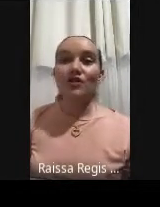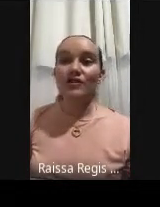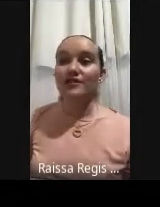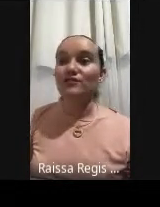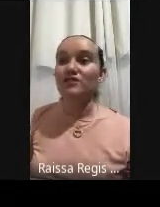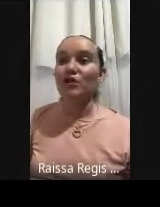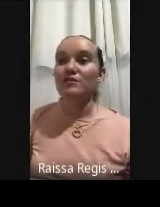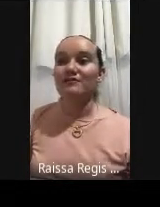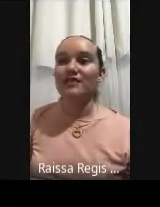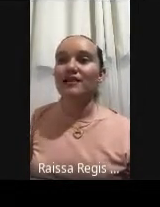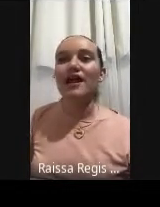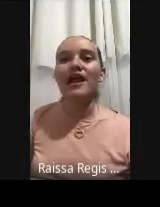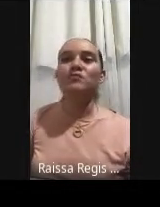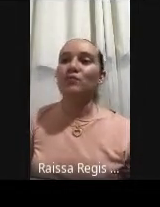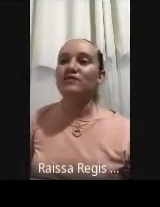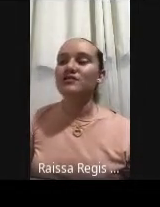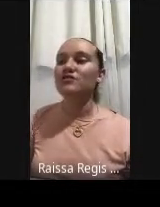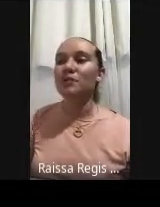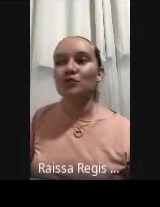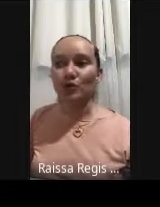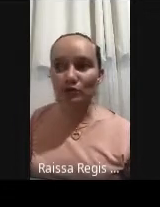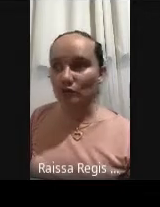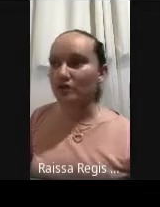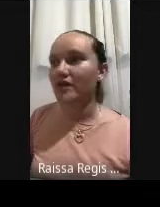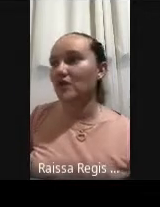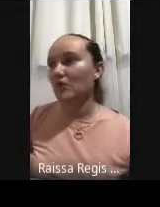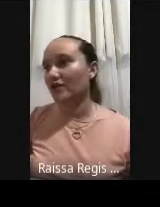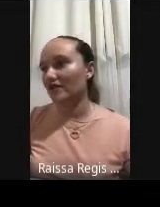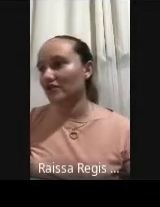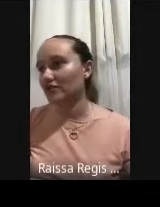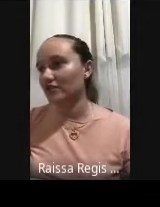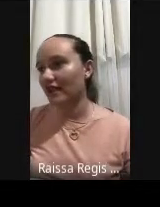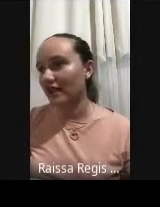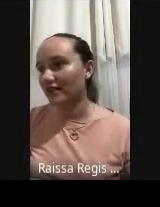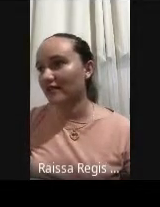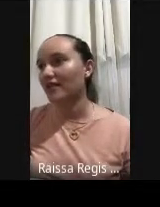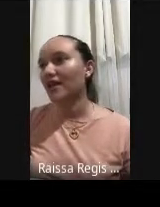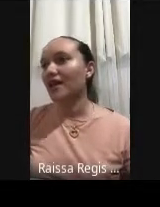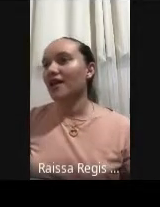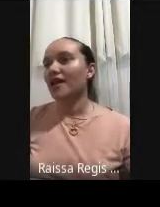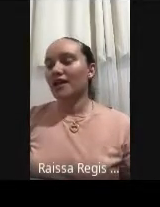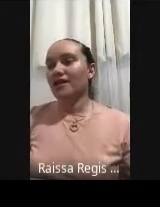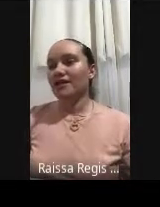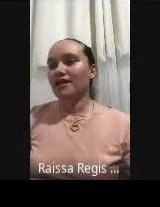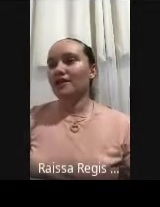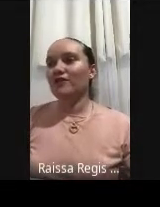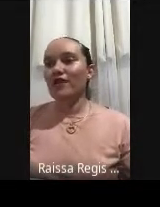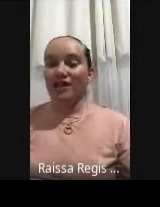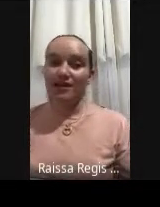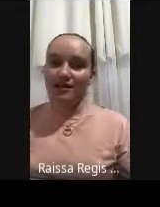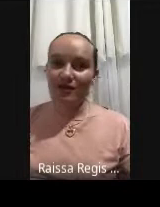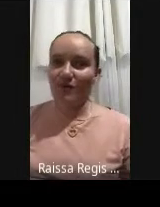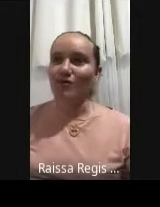E em 96 foi disponibilizado na internet, popularizando-se por todo mundo. E aí que eu coloquei a fotinha dela, e